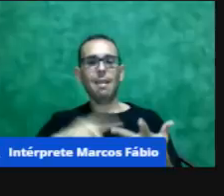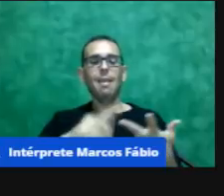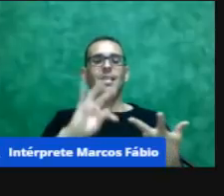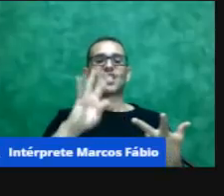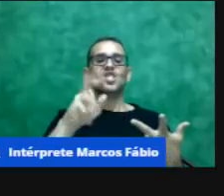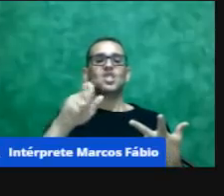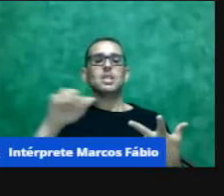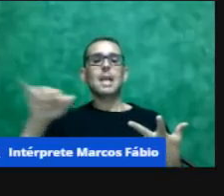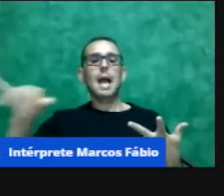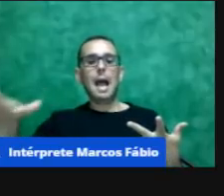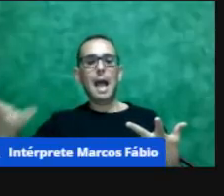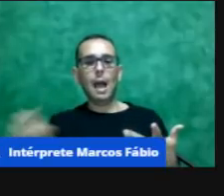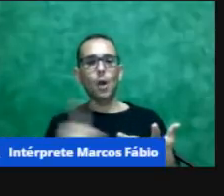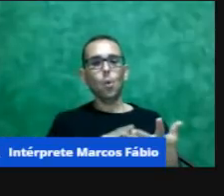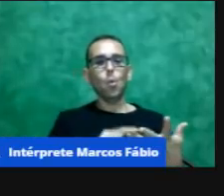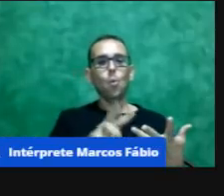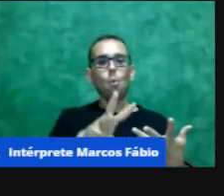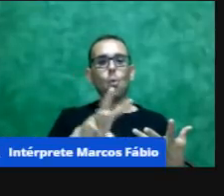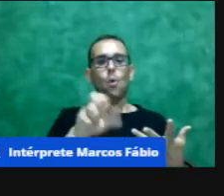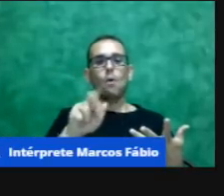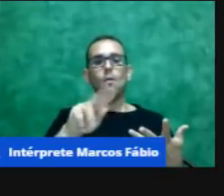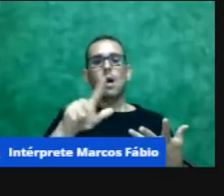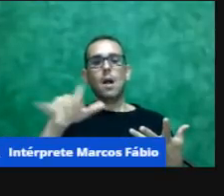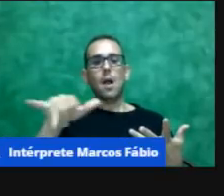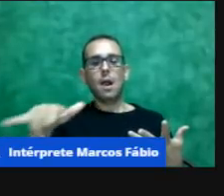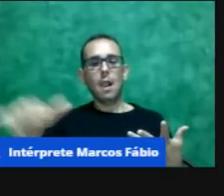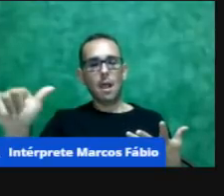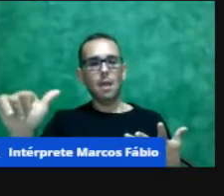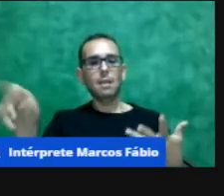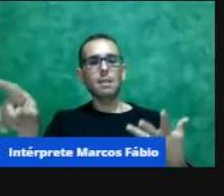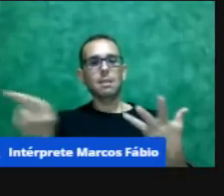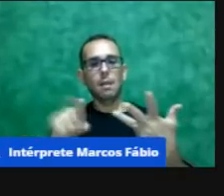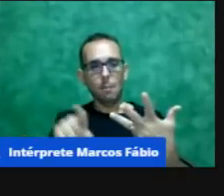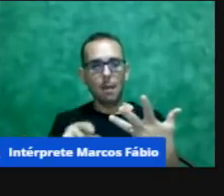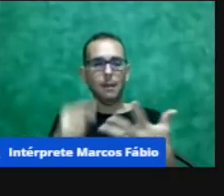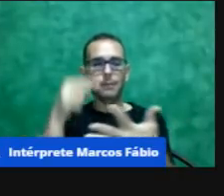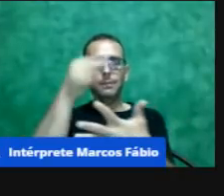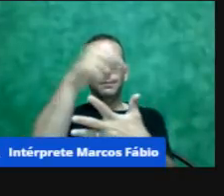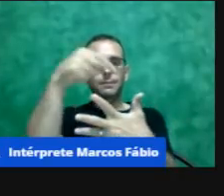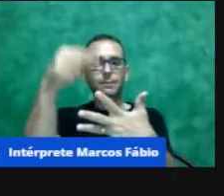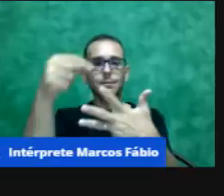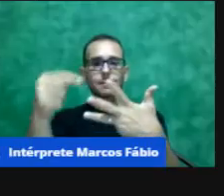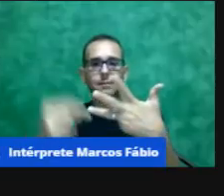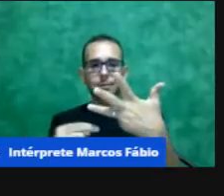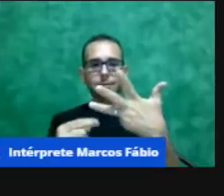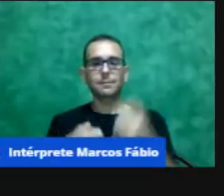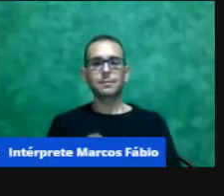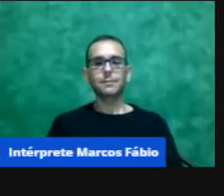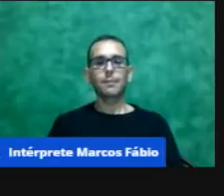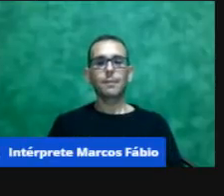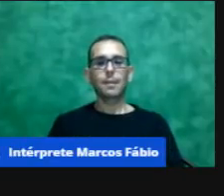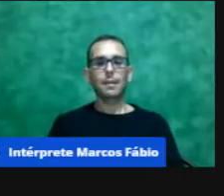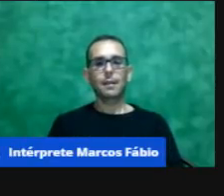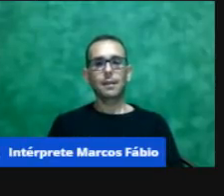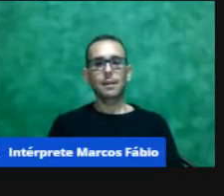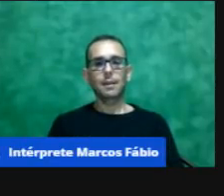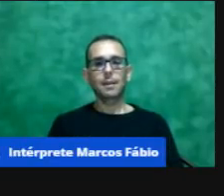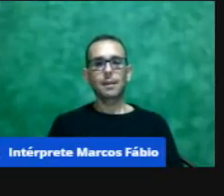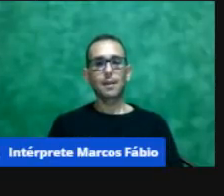de Alencar, o professor Tiago Gonçalves Vaz e o professor Varley Wagner Matheus